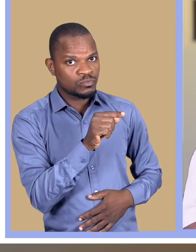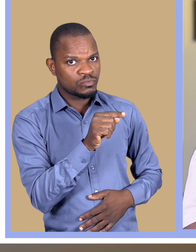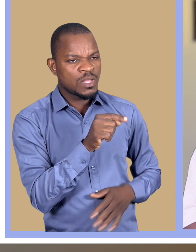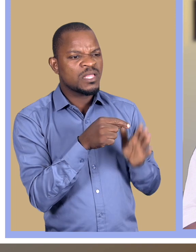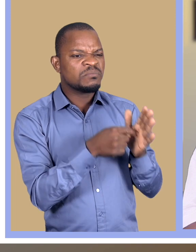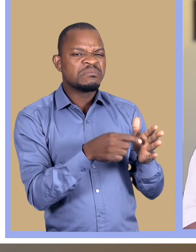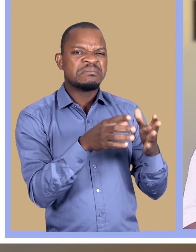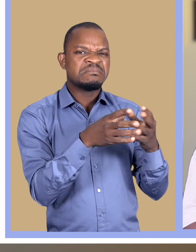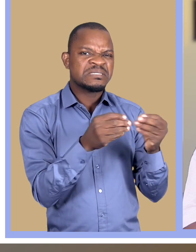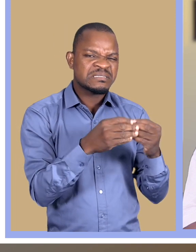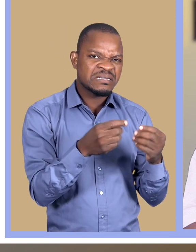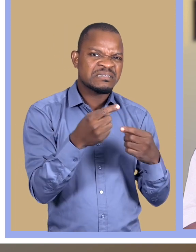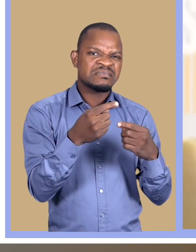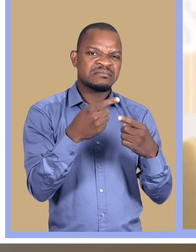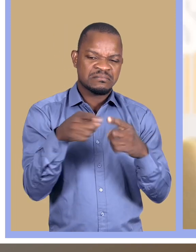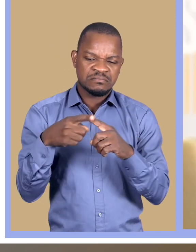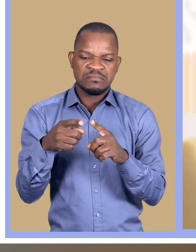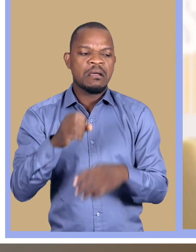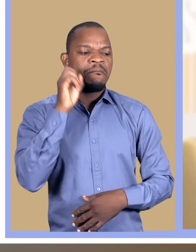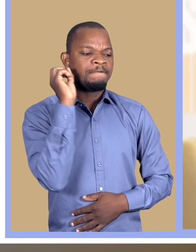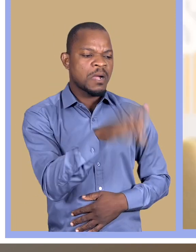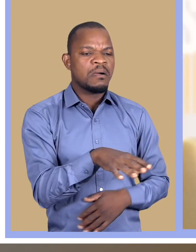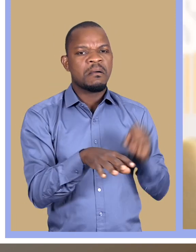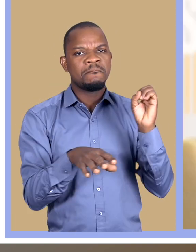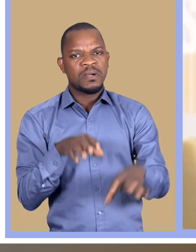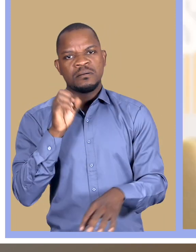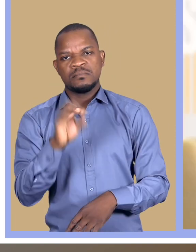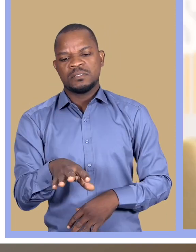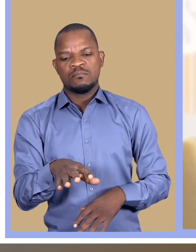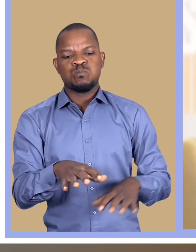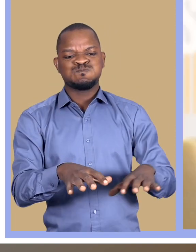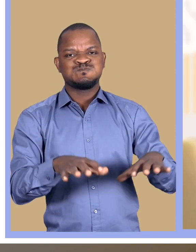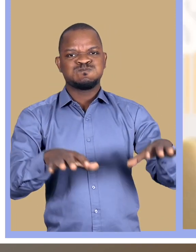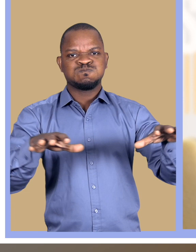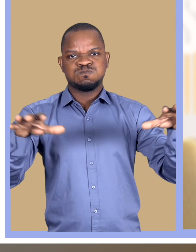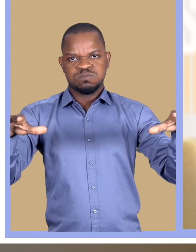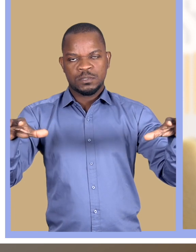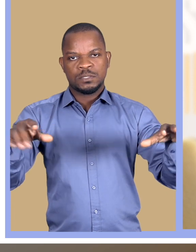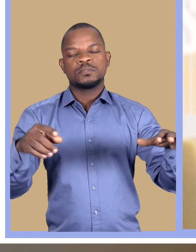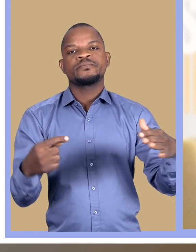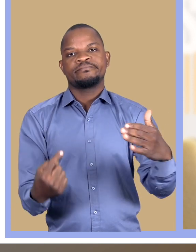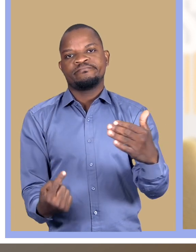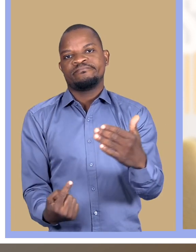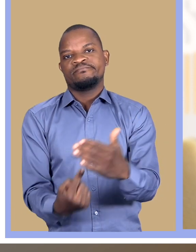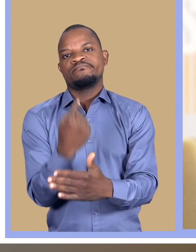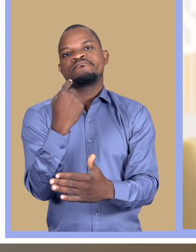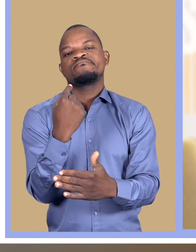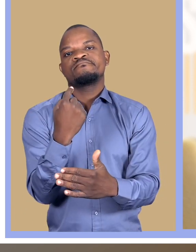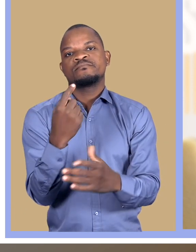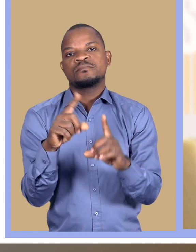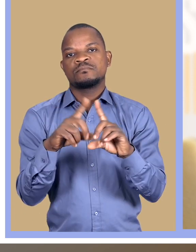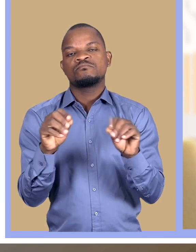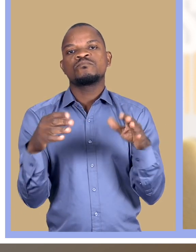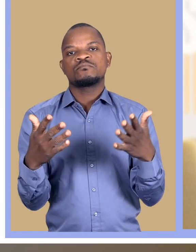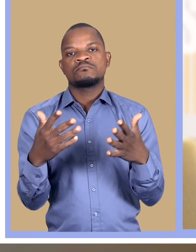uso de algum produto, descartamos de forma errada e temos quantidades de lixo em espaço público, vai gerar,